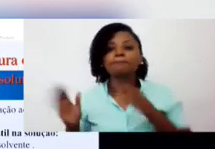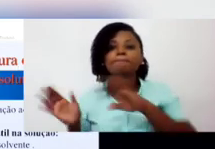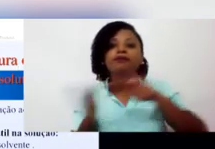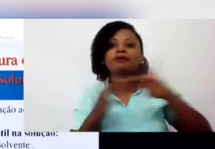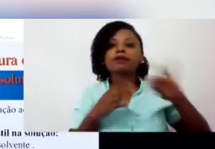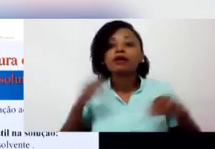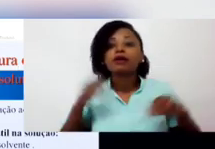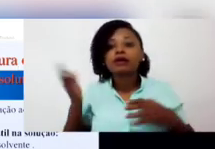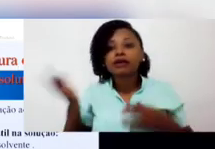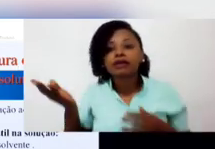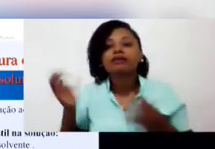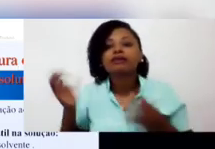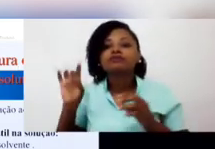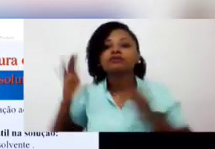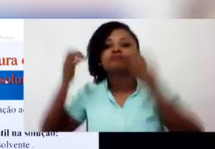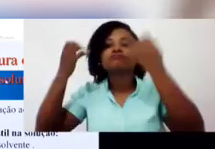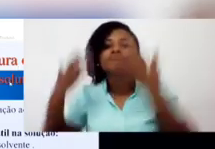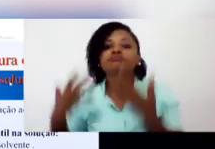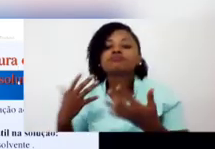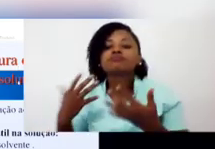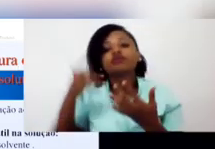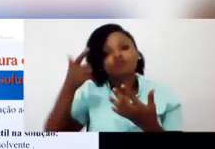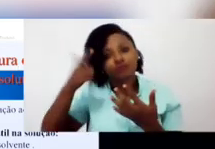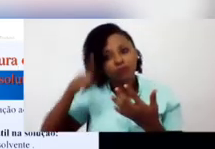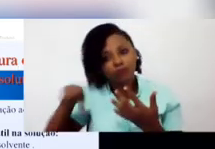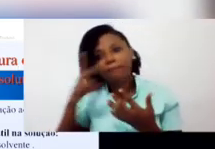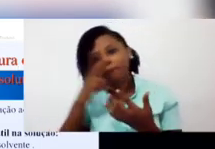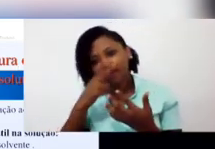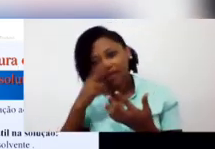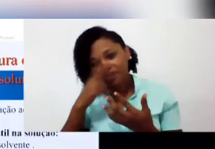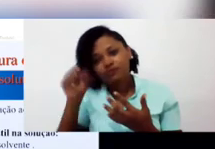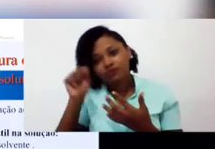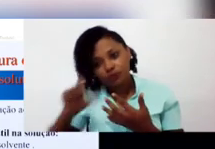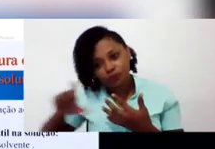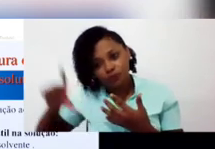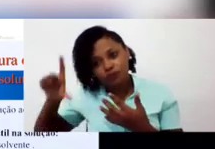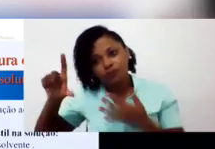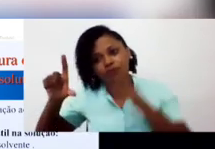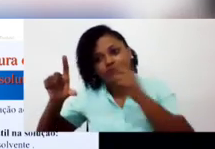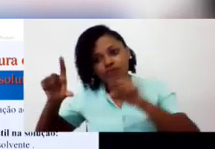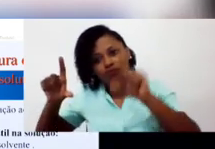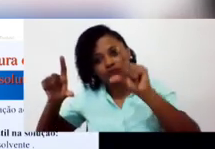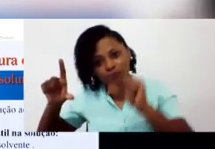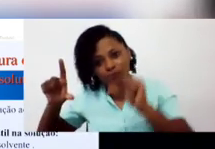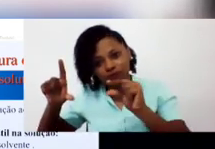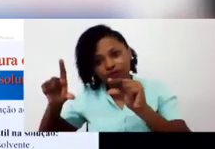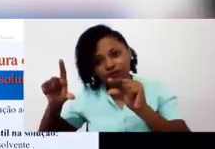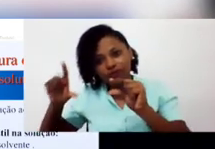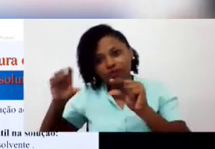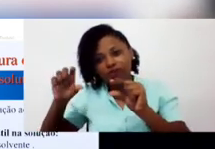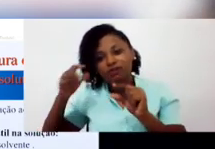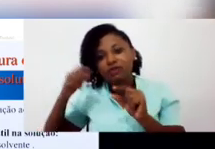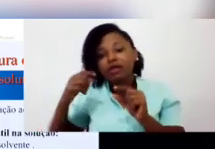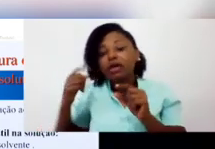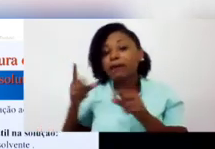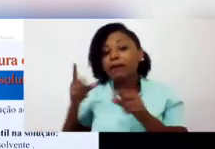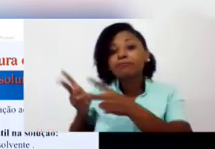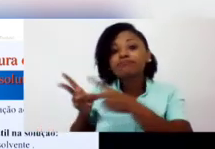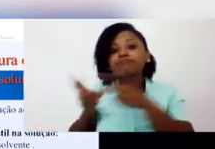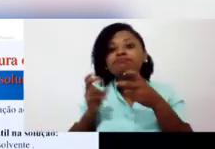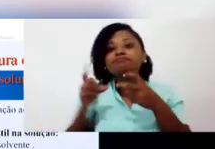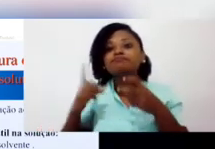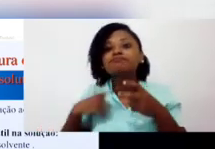Comparando na crioscopia a temperatura de congelamento da água pura e da solução, novamente, soluto mais solvente, o que é que a gente percebeu?